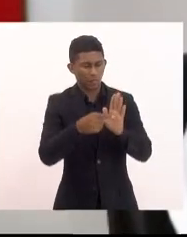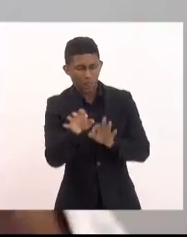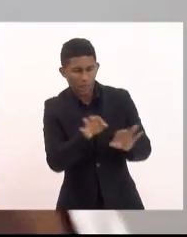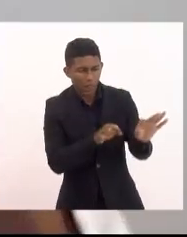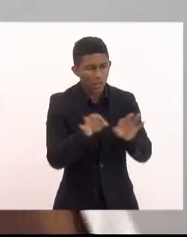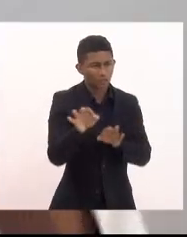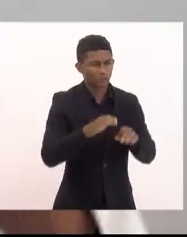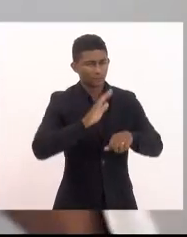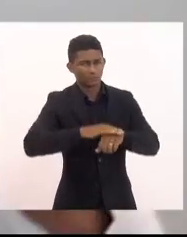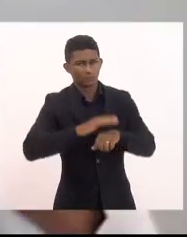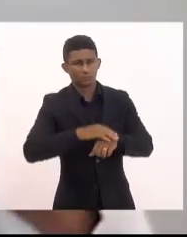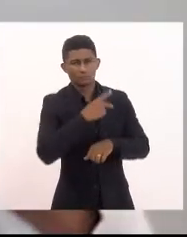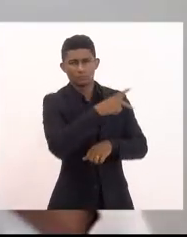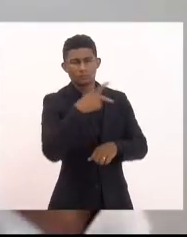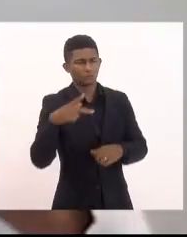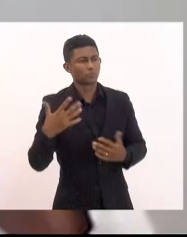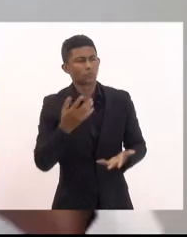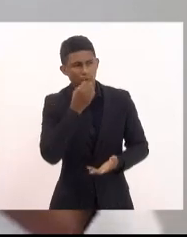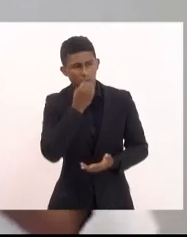de reconhecer como grande. Não?